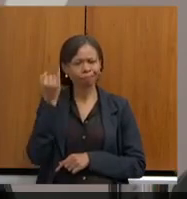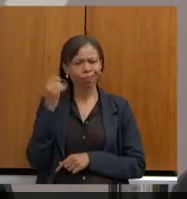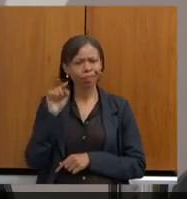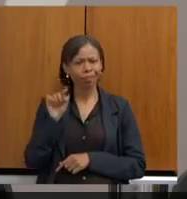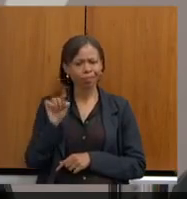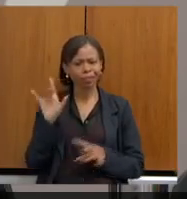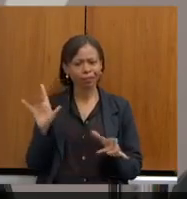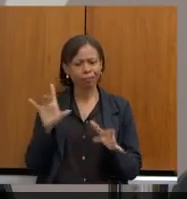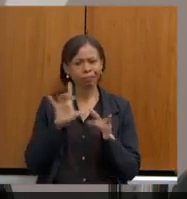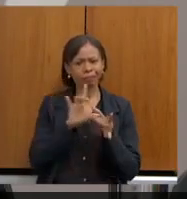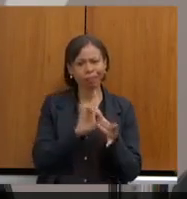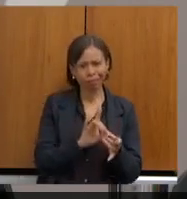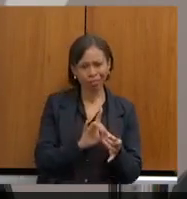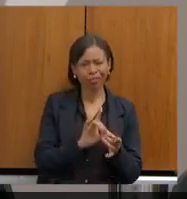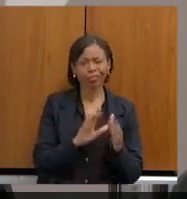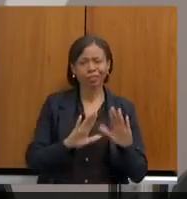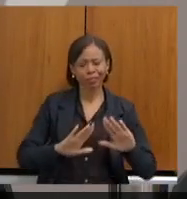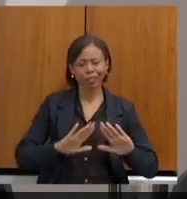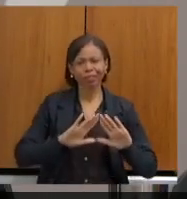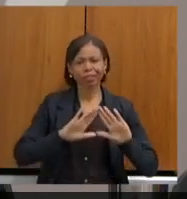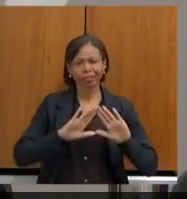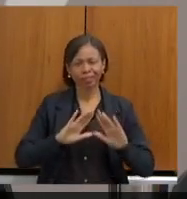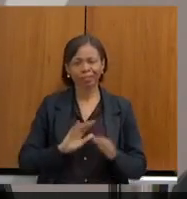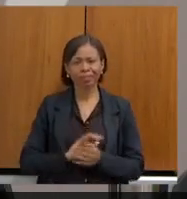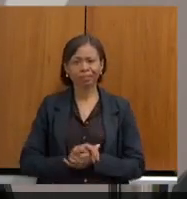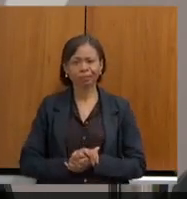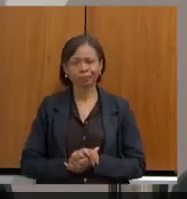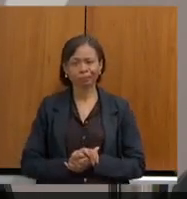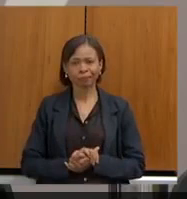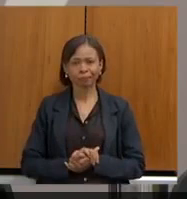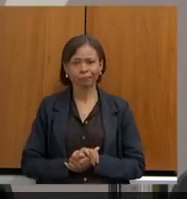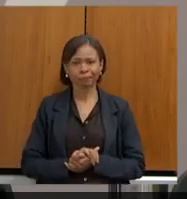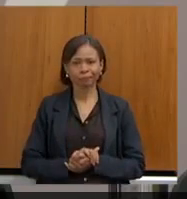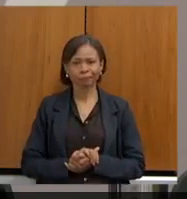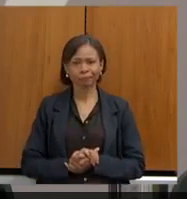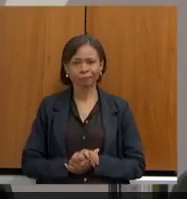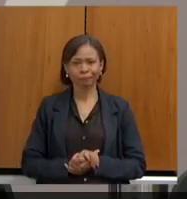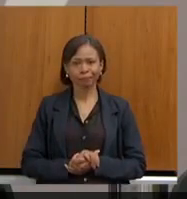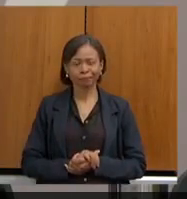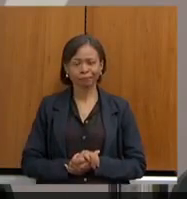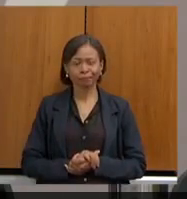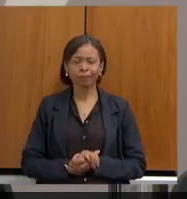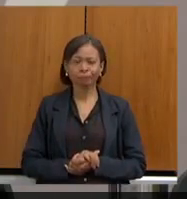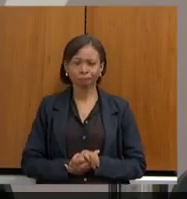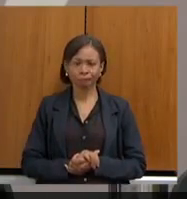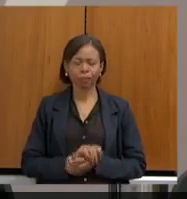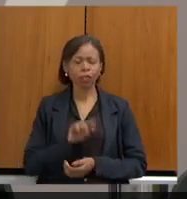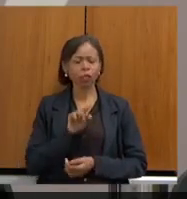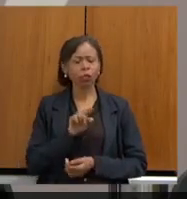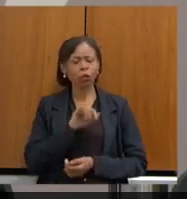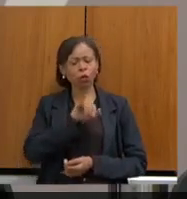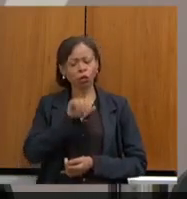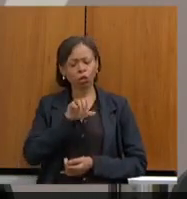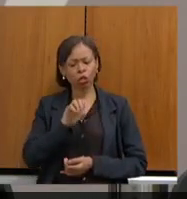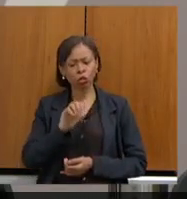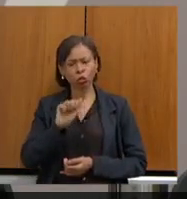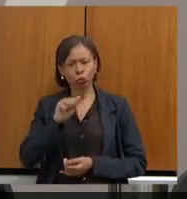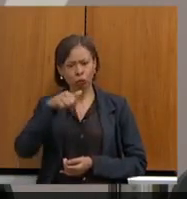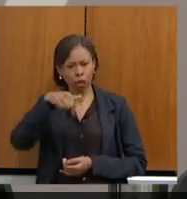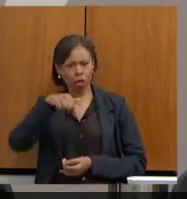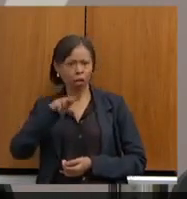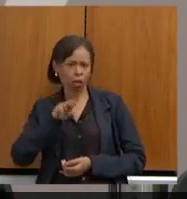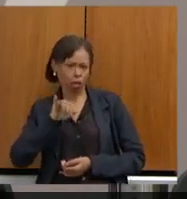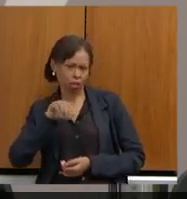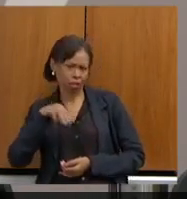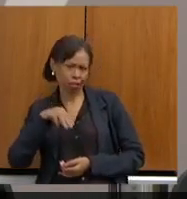em frente à Assembleia bem é doutor vai aqui você falou eu eu tive que